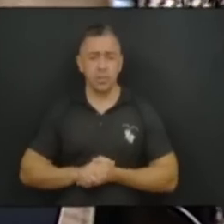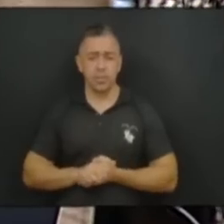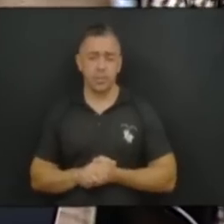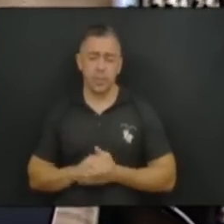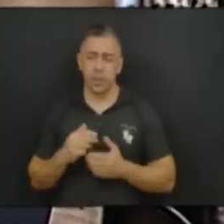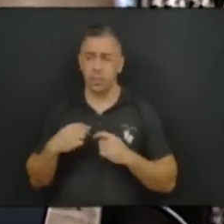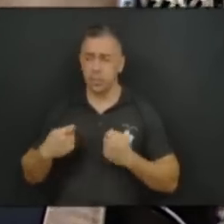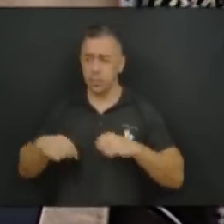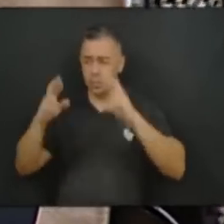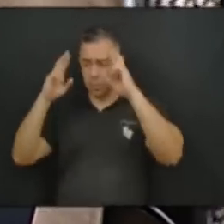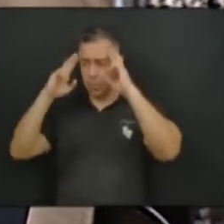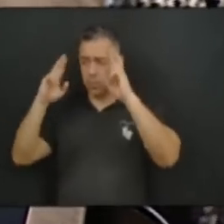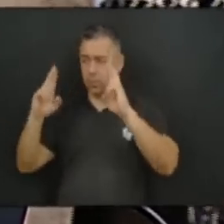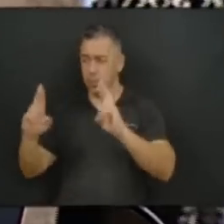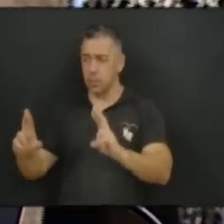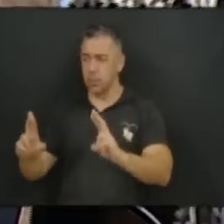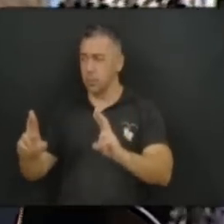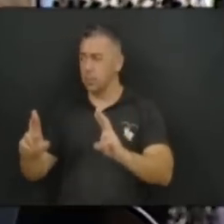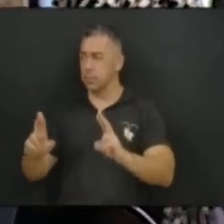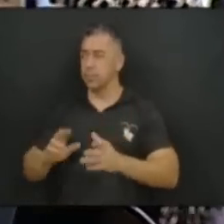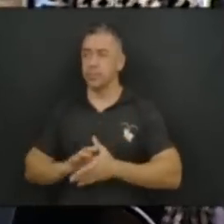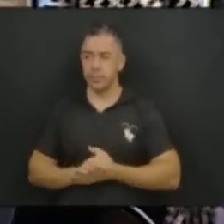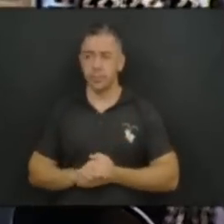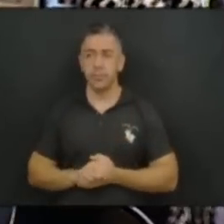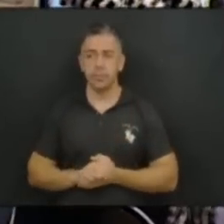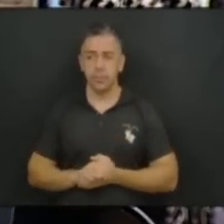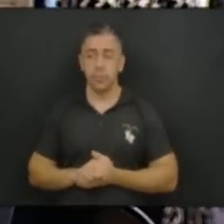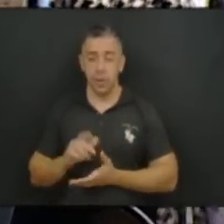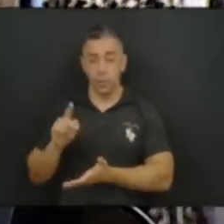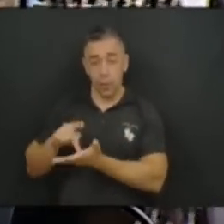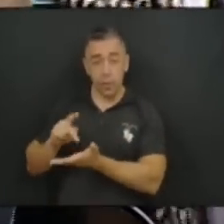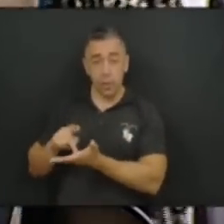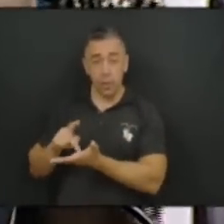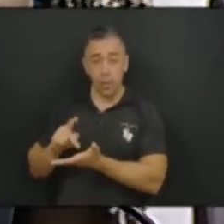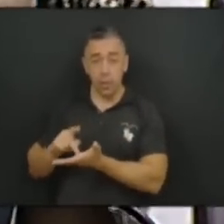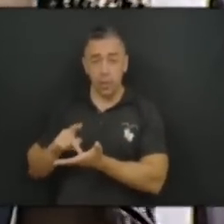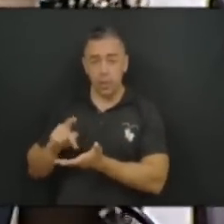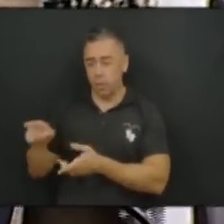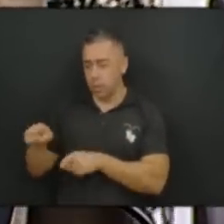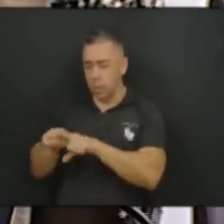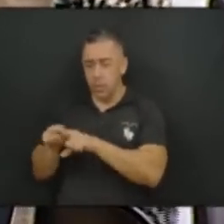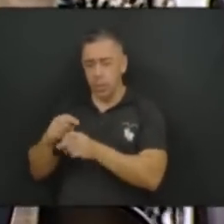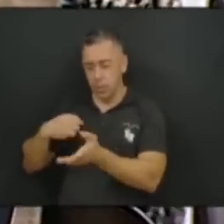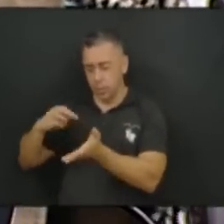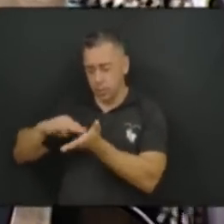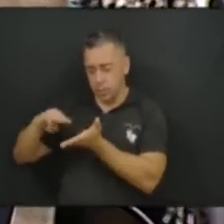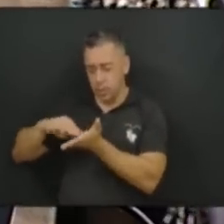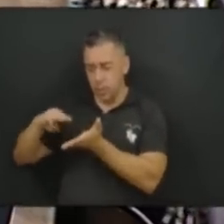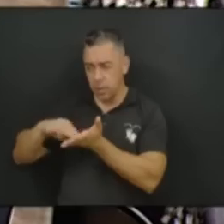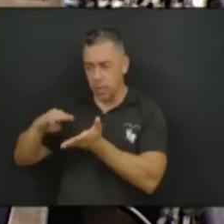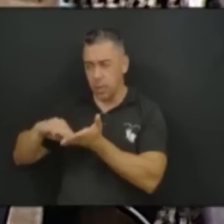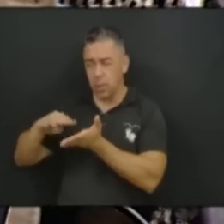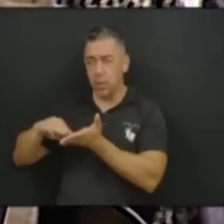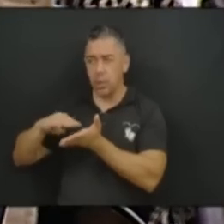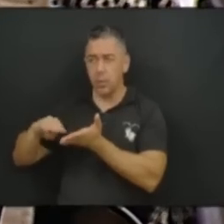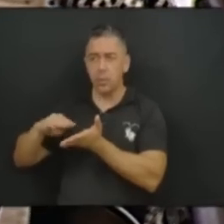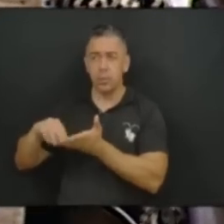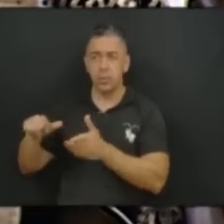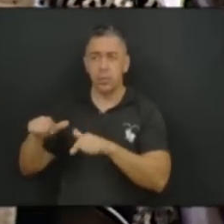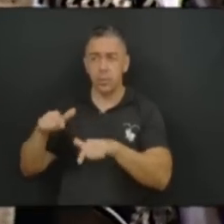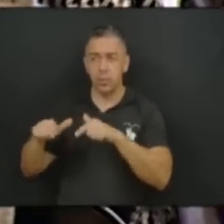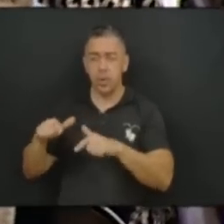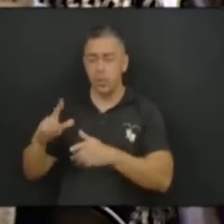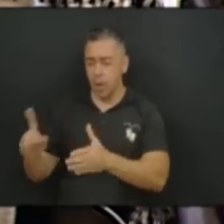seu presente pela ordem ta a prática é o critério da verdade eu expliquei quando assim que tá do trabalho cria um programa específico para